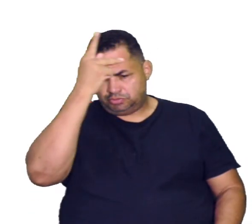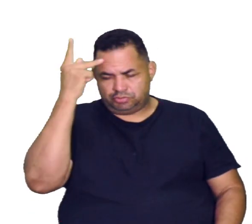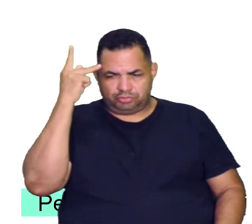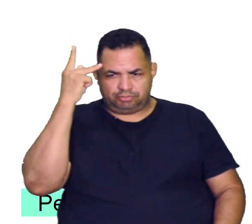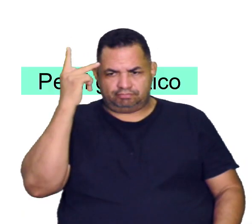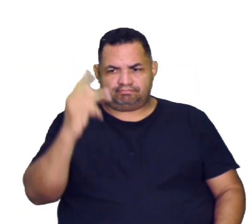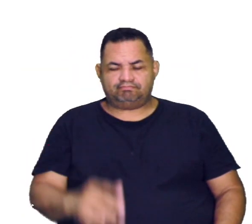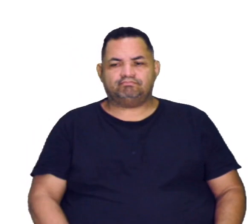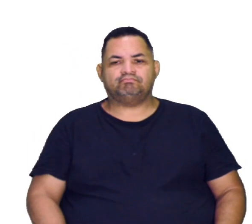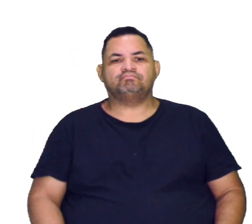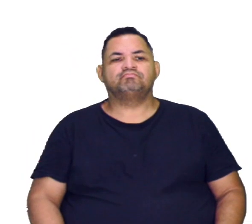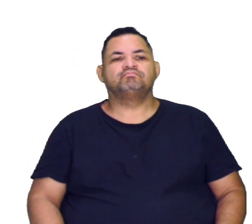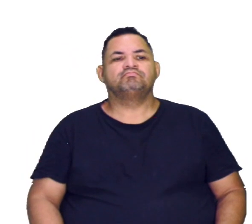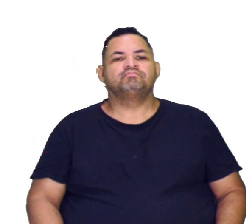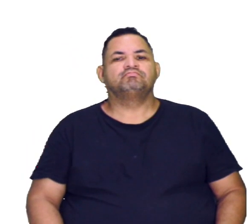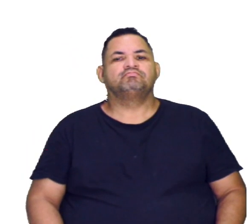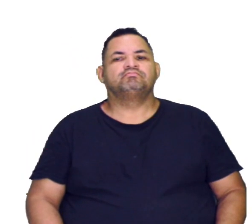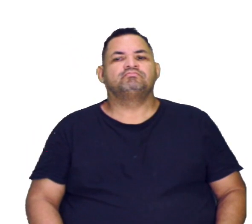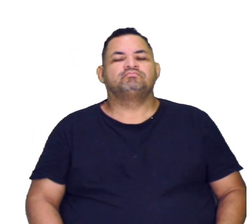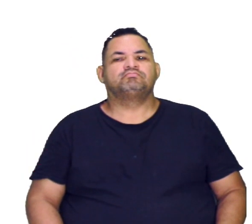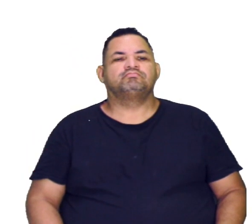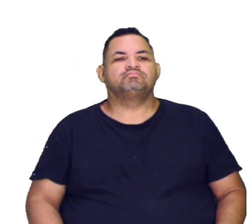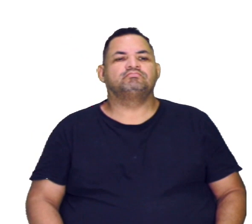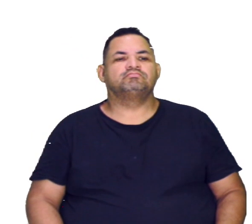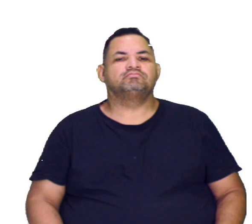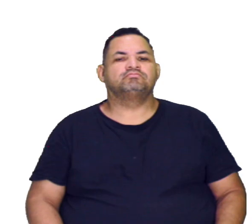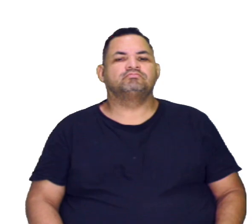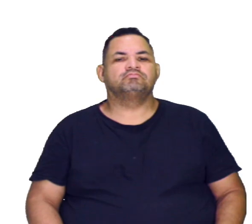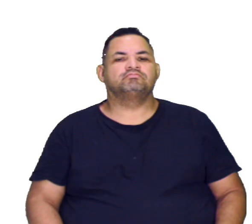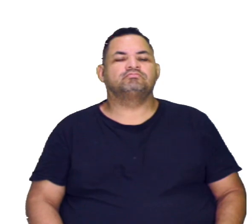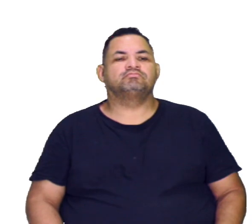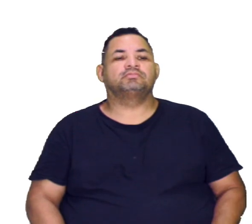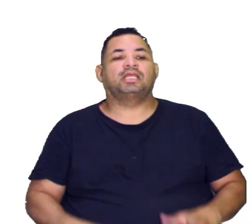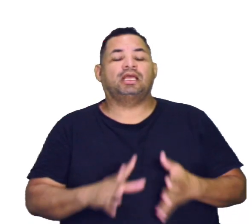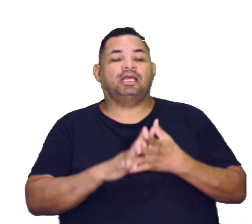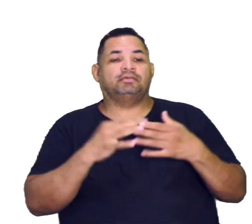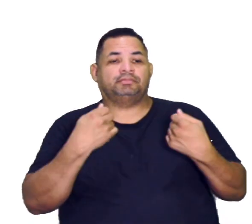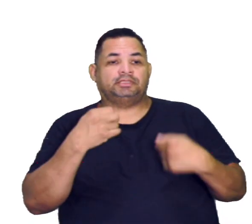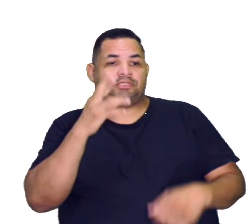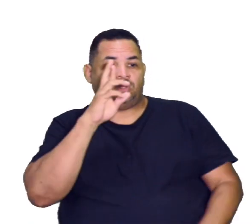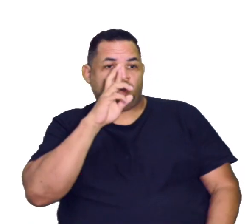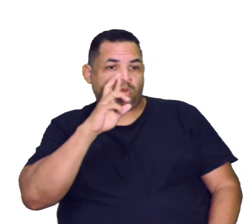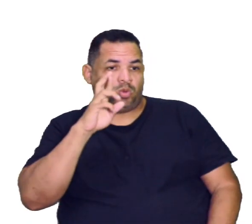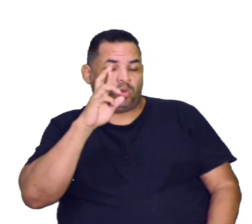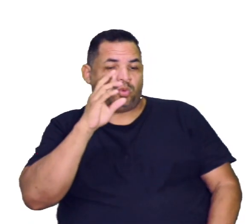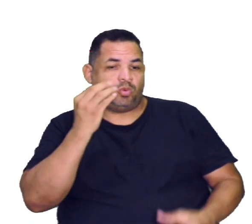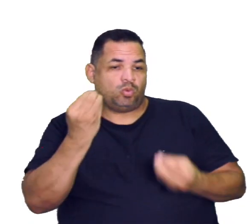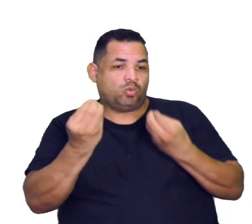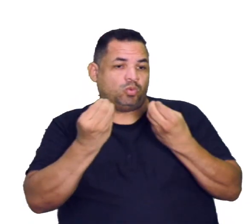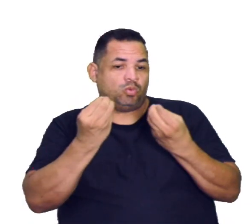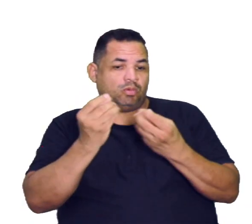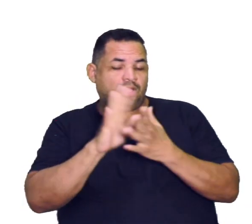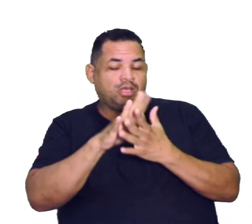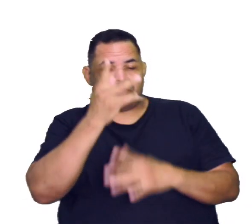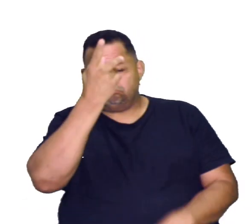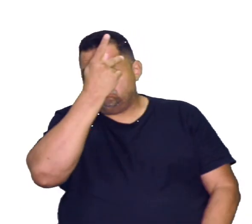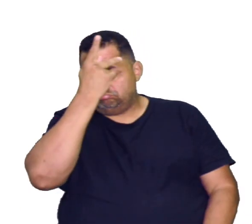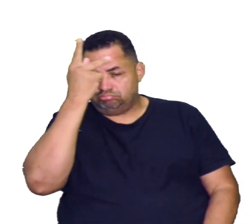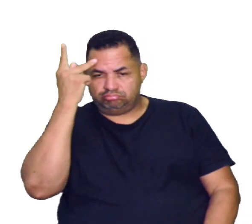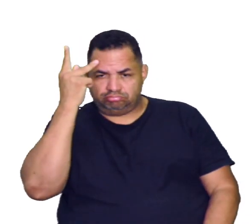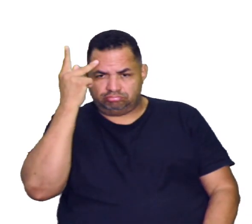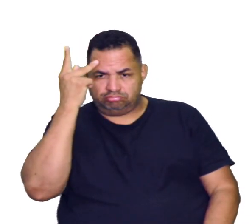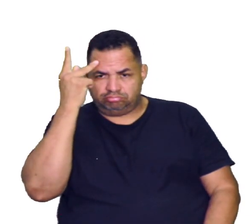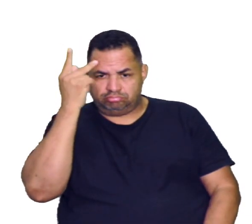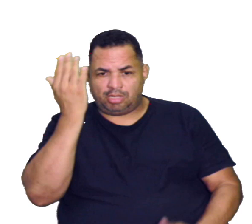correto? Beleza. E aí a gente tem que observar como que esse indivíduo